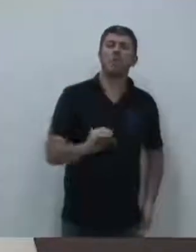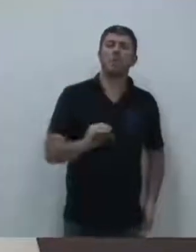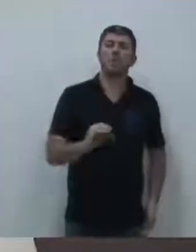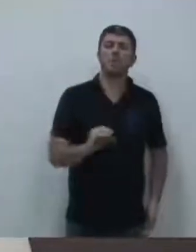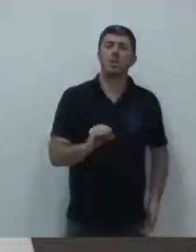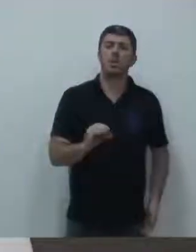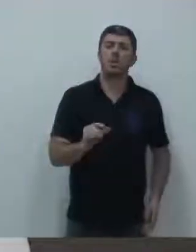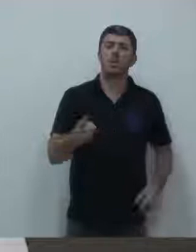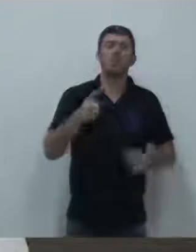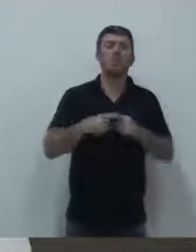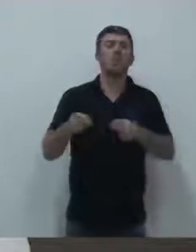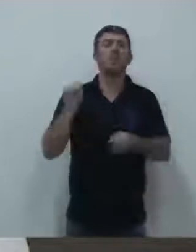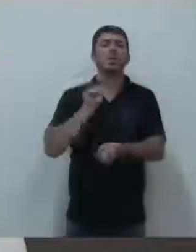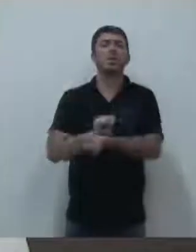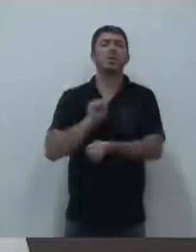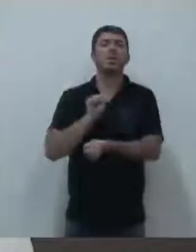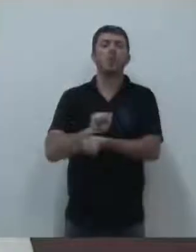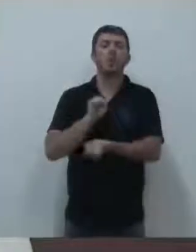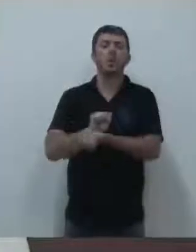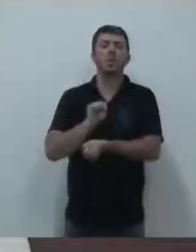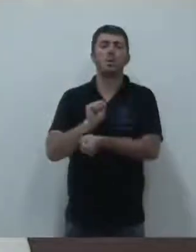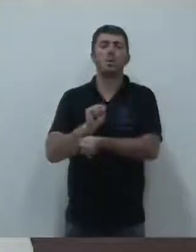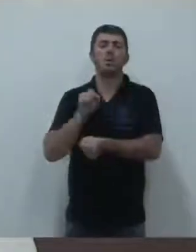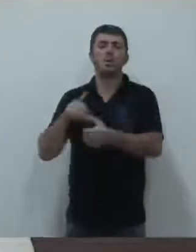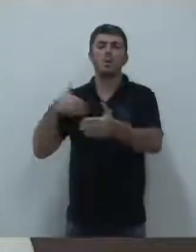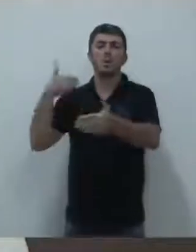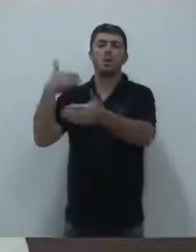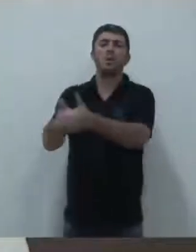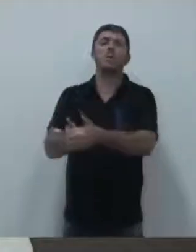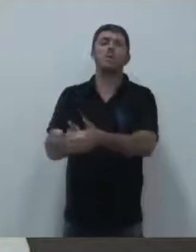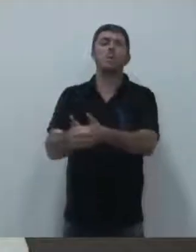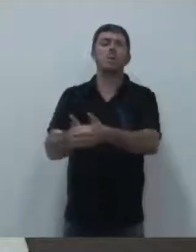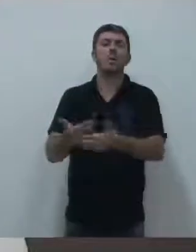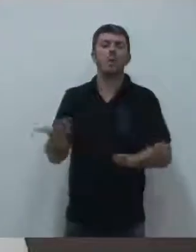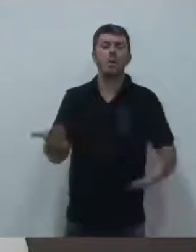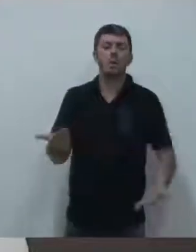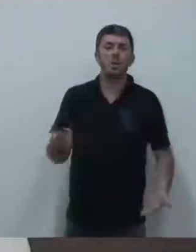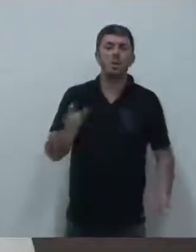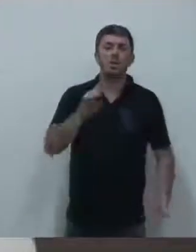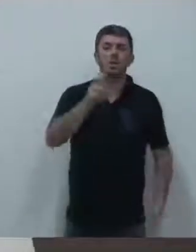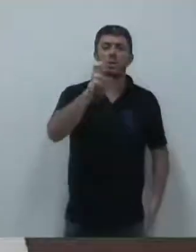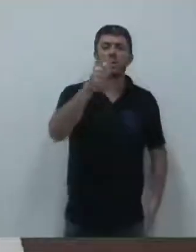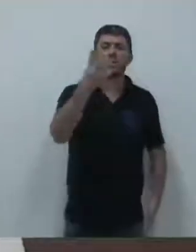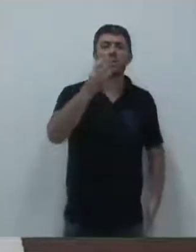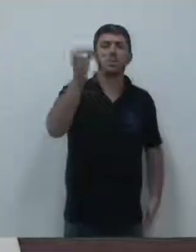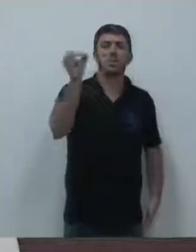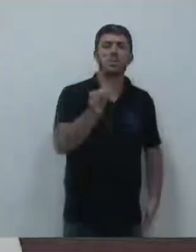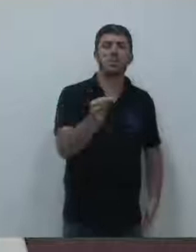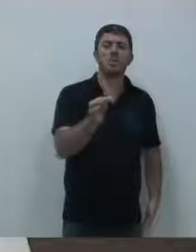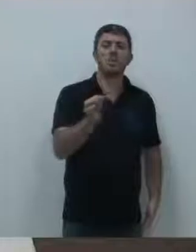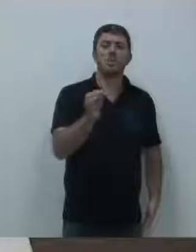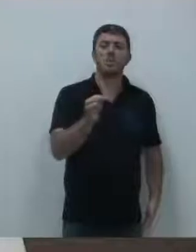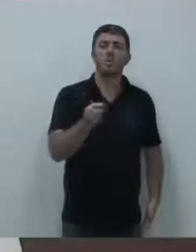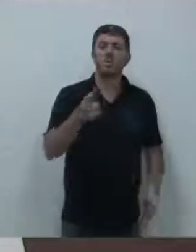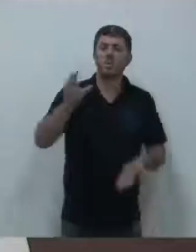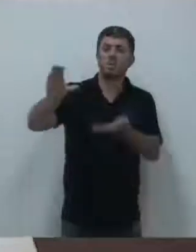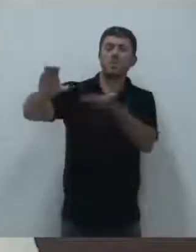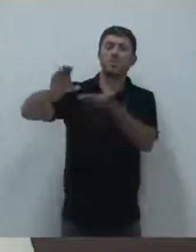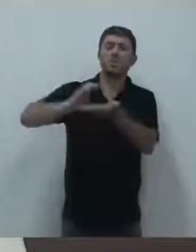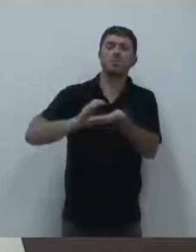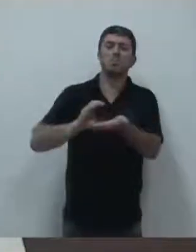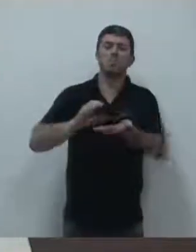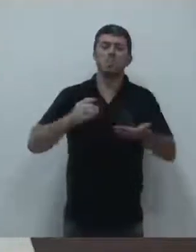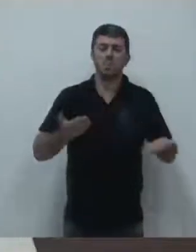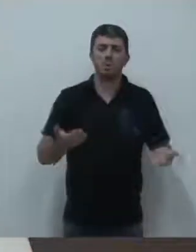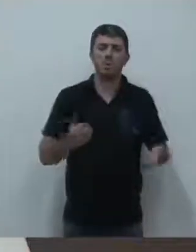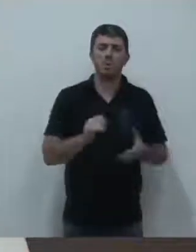o último quadrimestre, e atingiu 54,18% da receita corrente líquida? Com base no artigo 59,